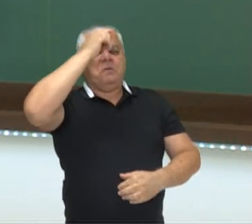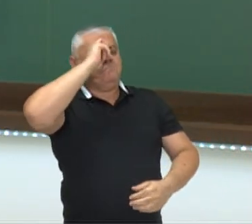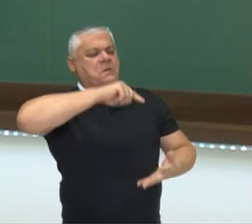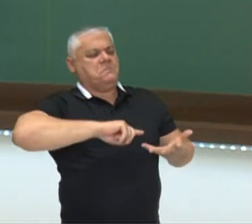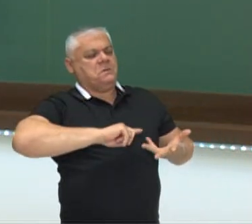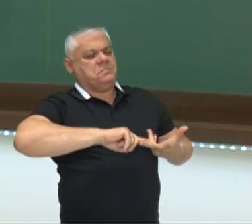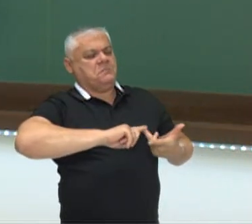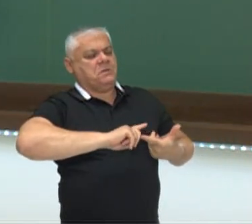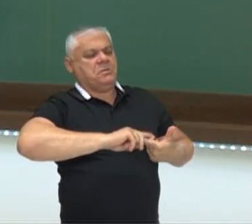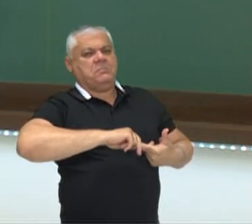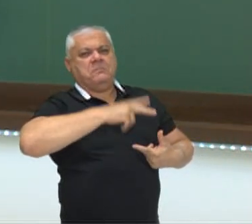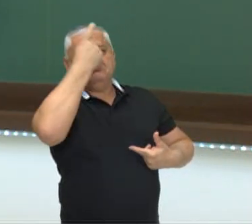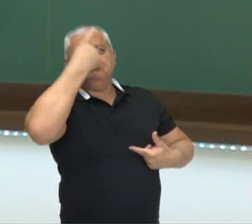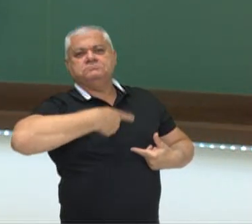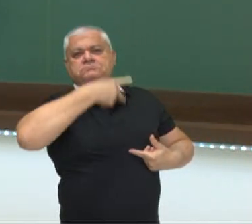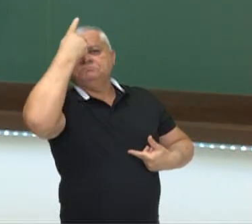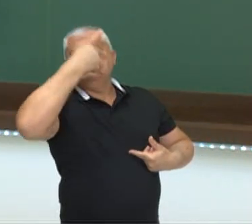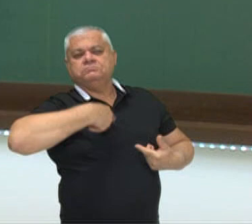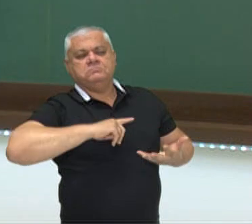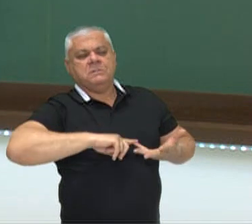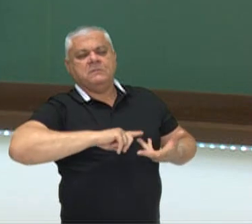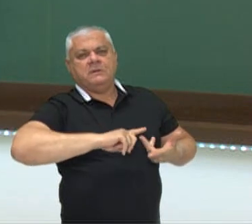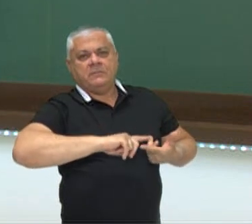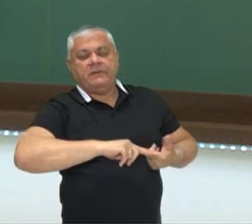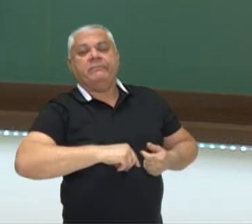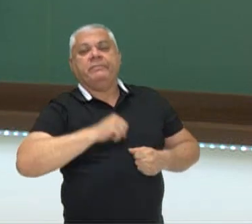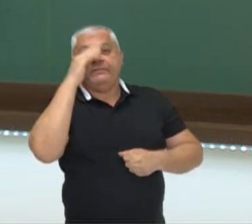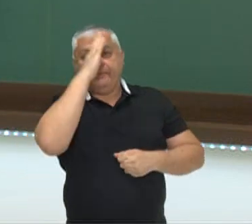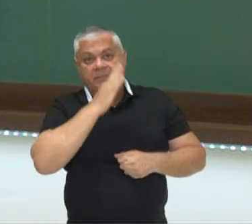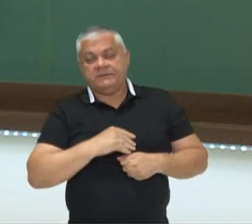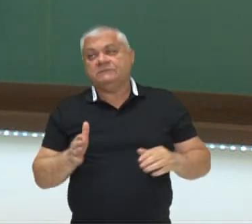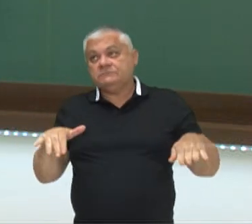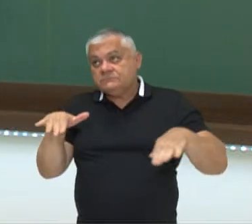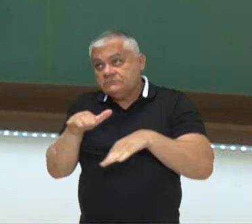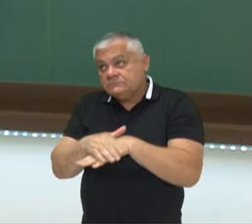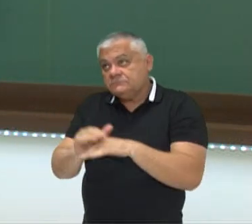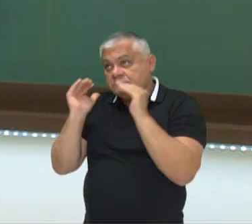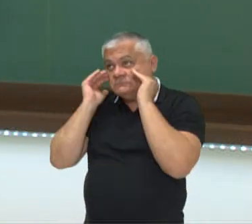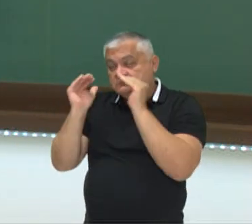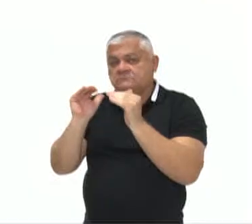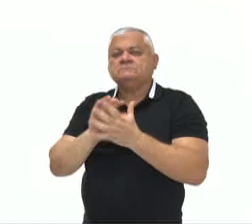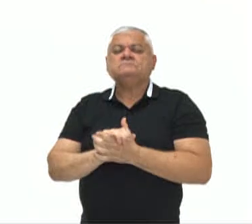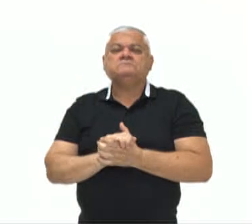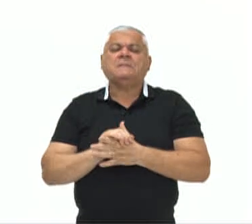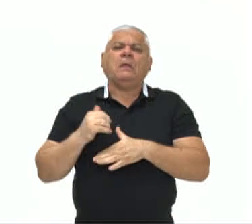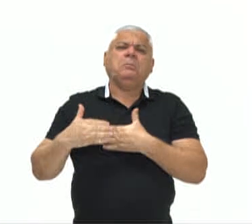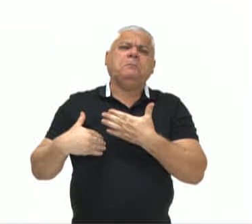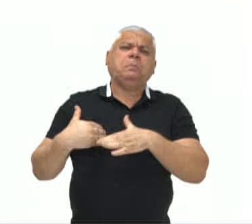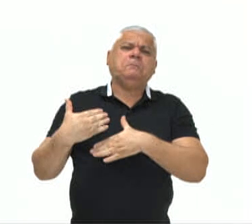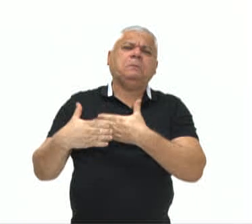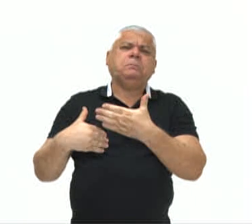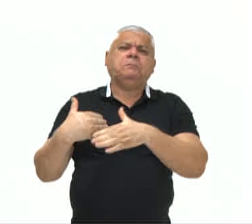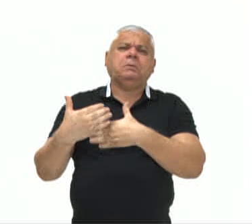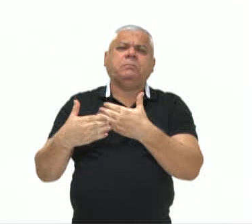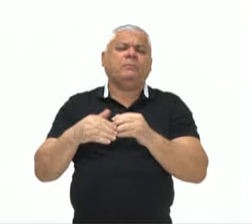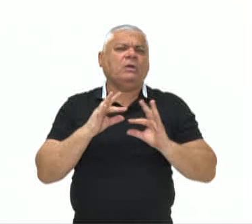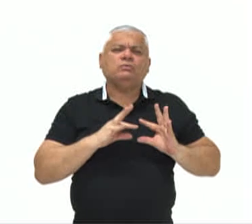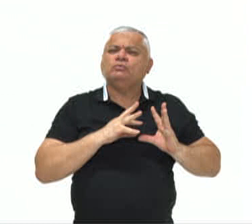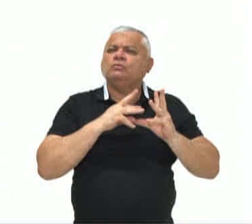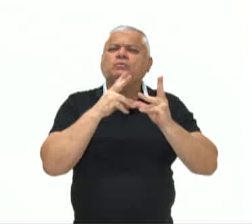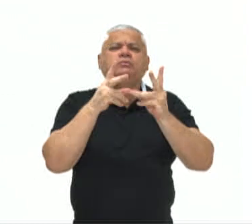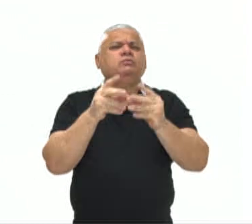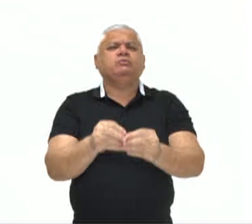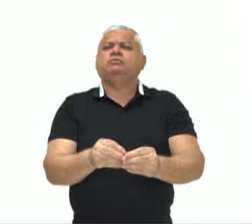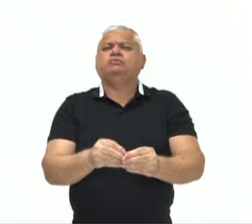nós sofrimos essa questão aí no nosso início do processo de colonização. Foi assim que aconteceu com praticamente todas